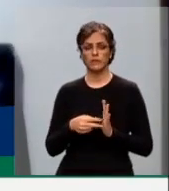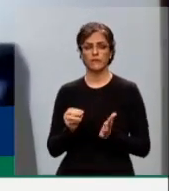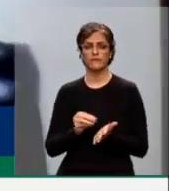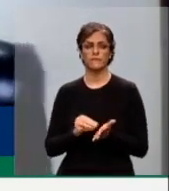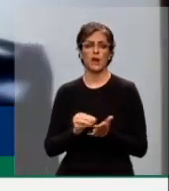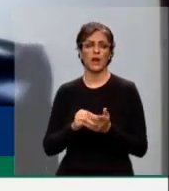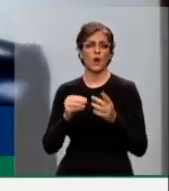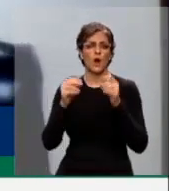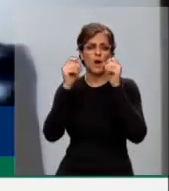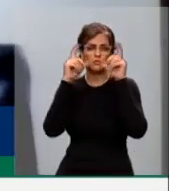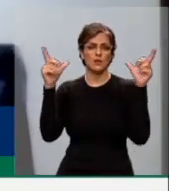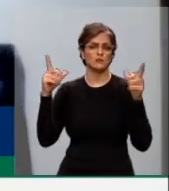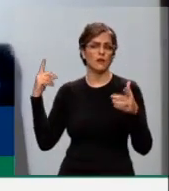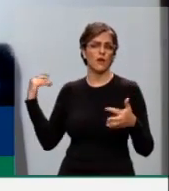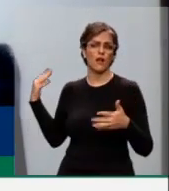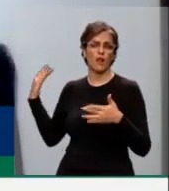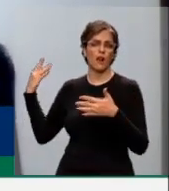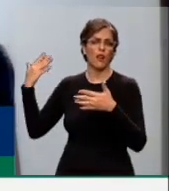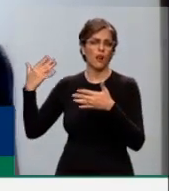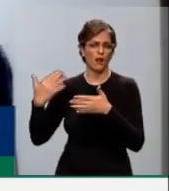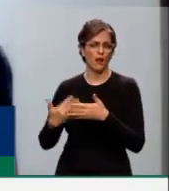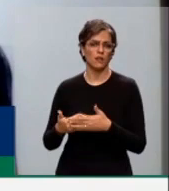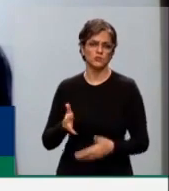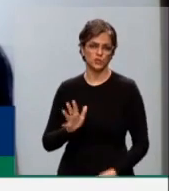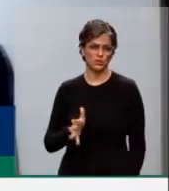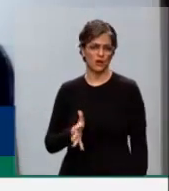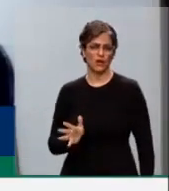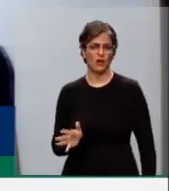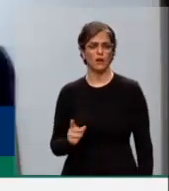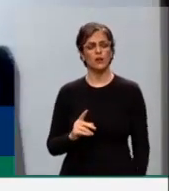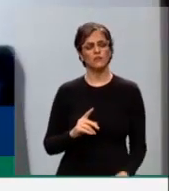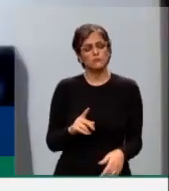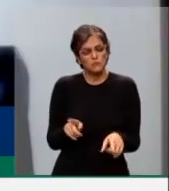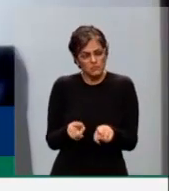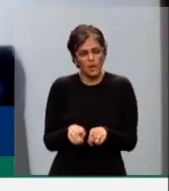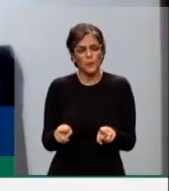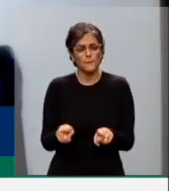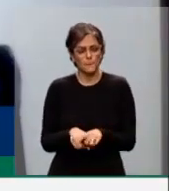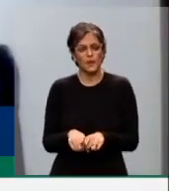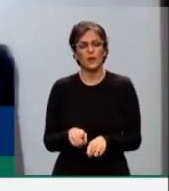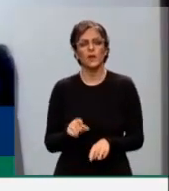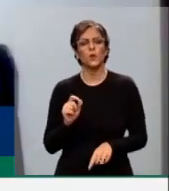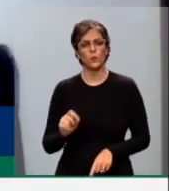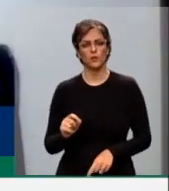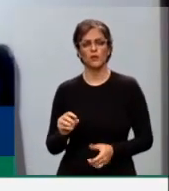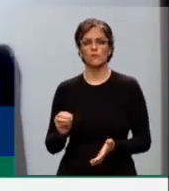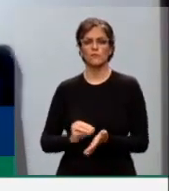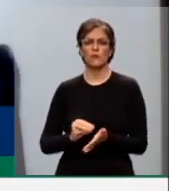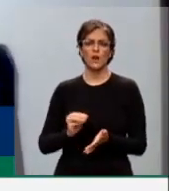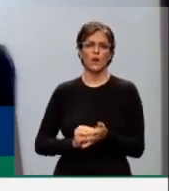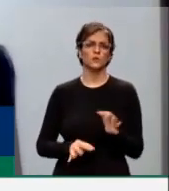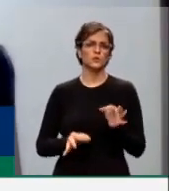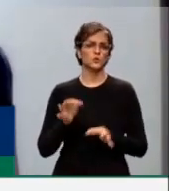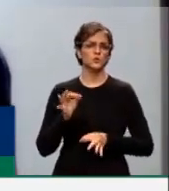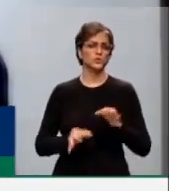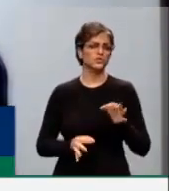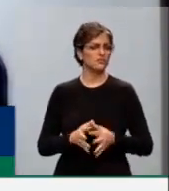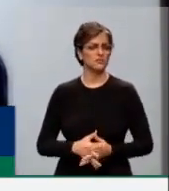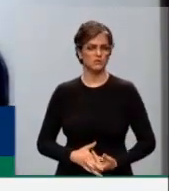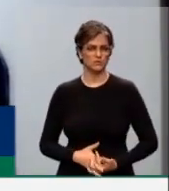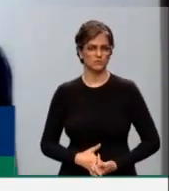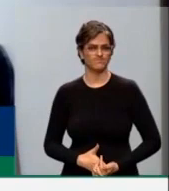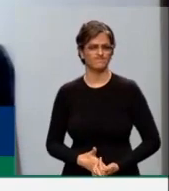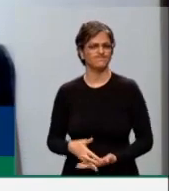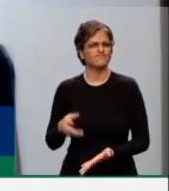progressiva com relação aos serviços oferecidos pelo SUS, mas também com algumas injustiças que já eram existentes em termos